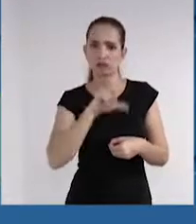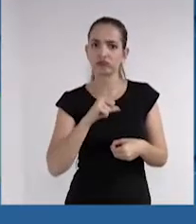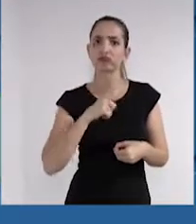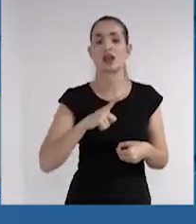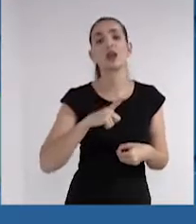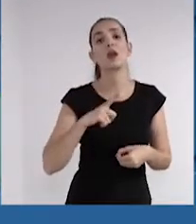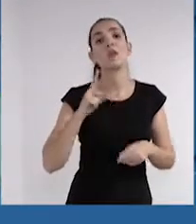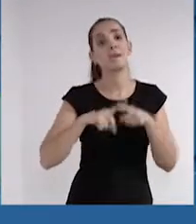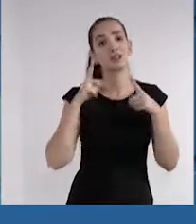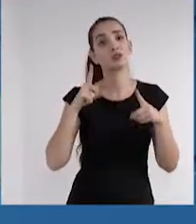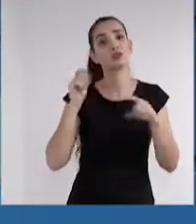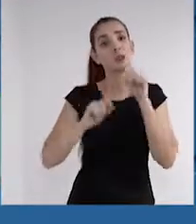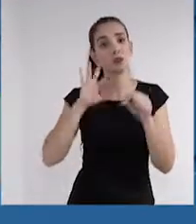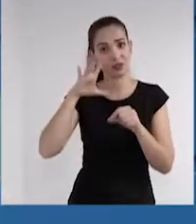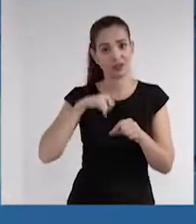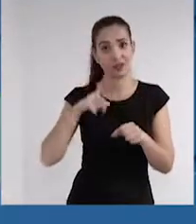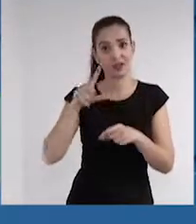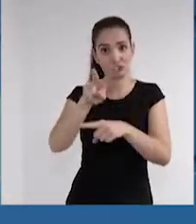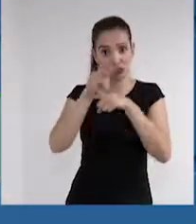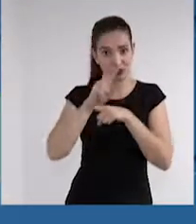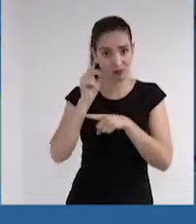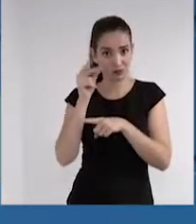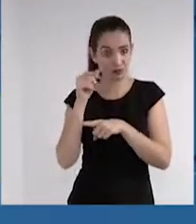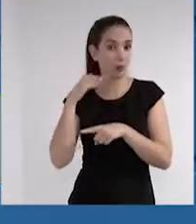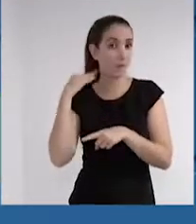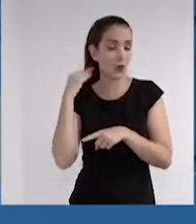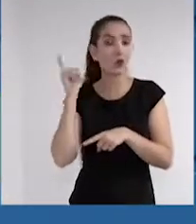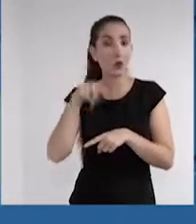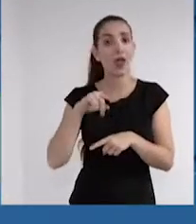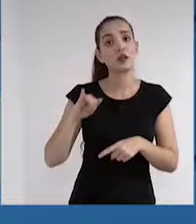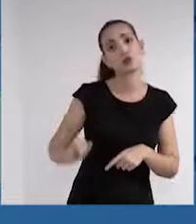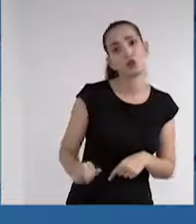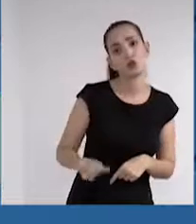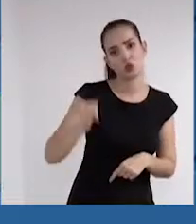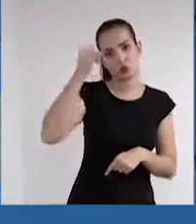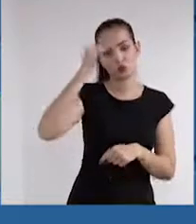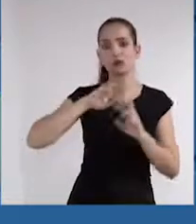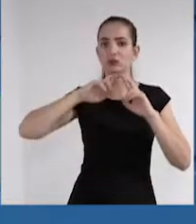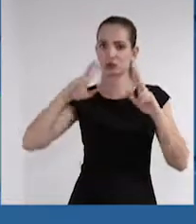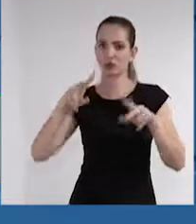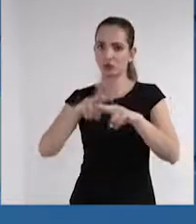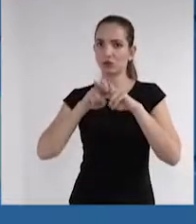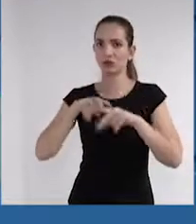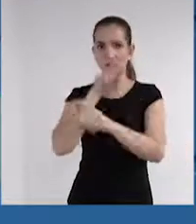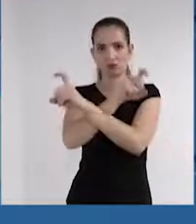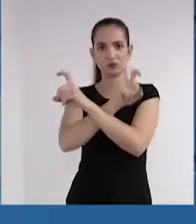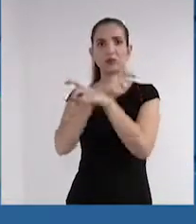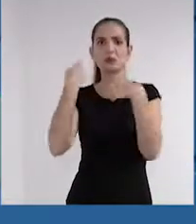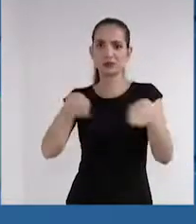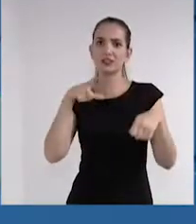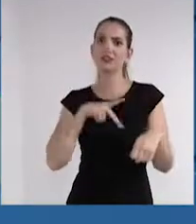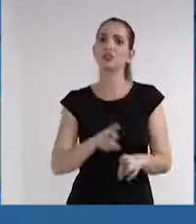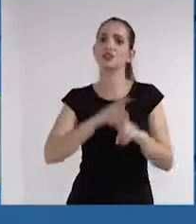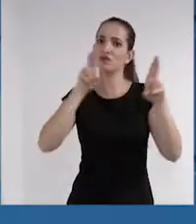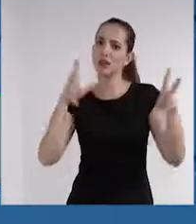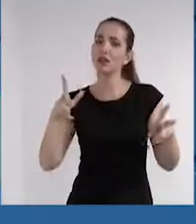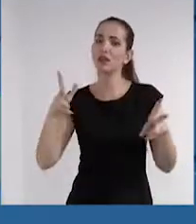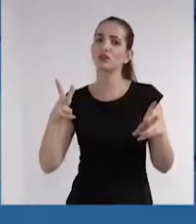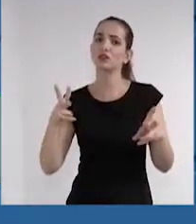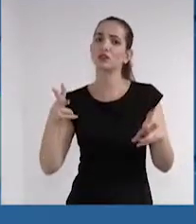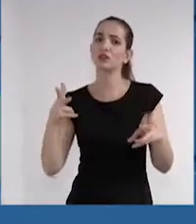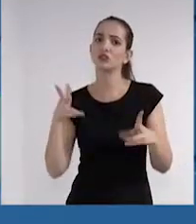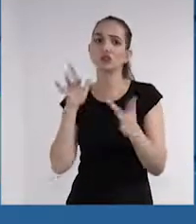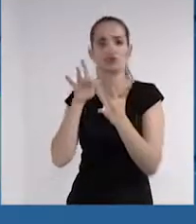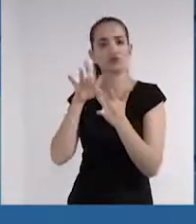juros diferenciados. Portanto, reforma agrária, assentada da reforma agrária, tem que ter tratamento diferenciado, sim.